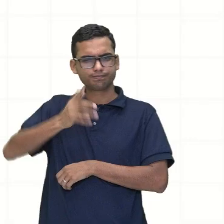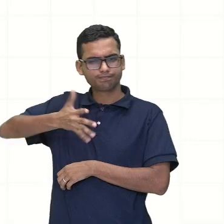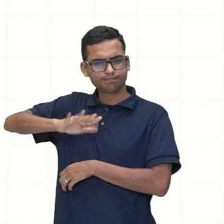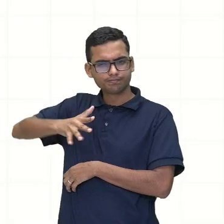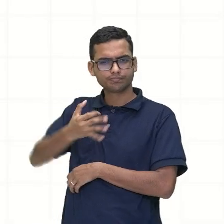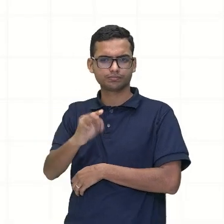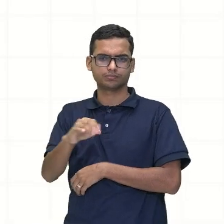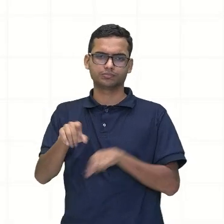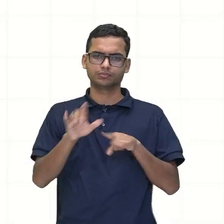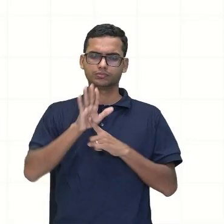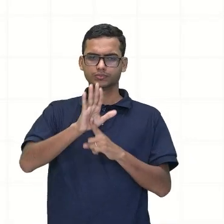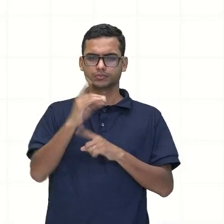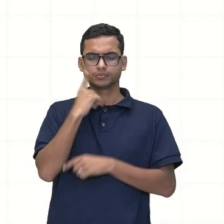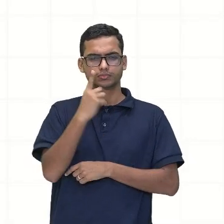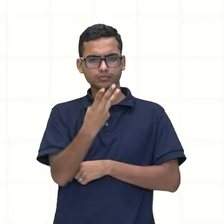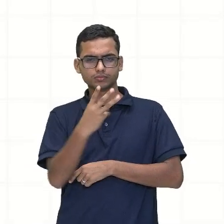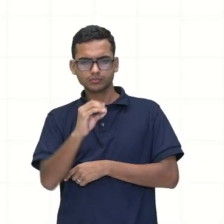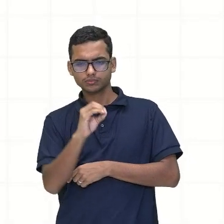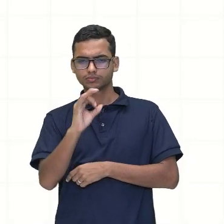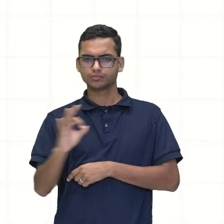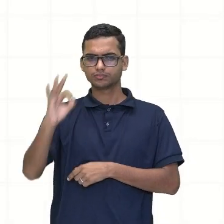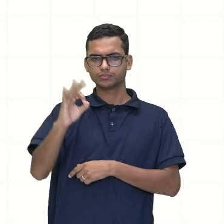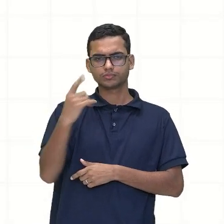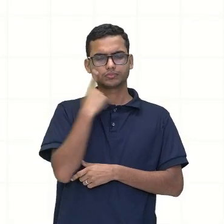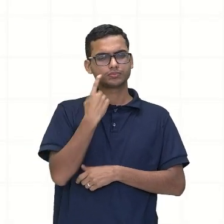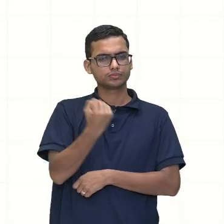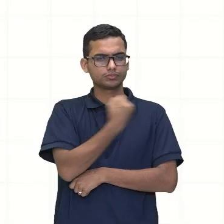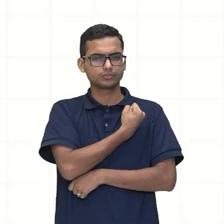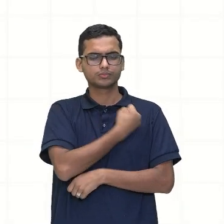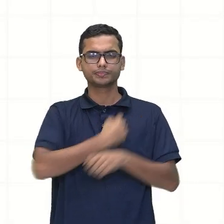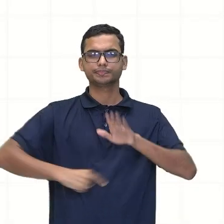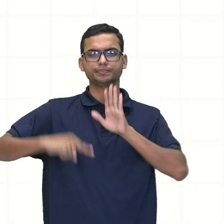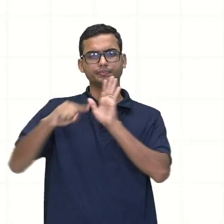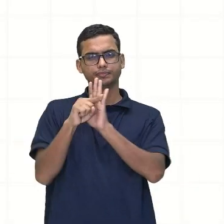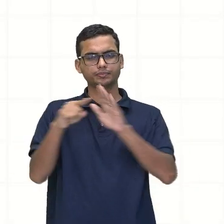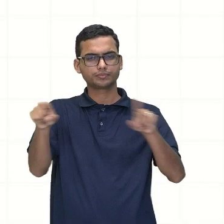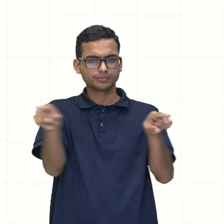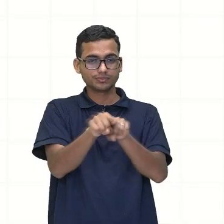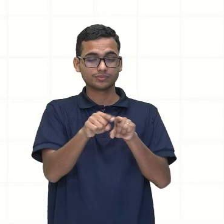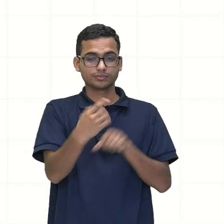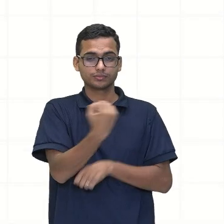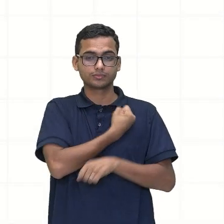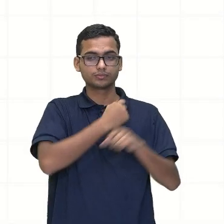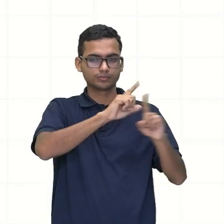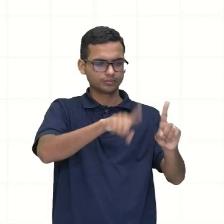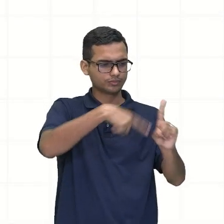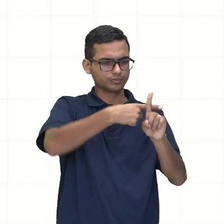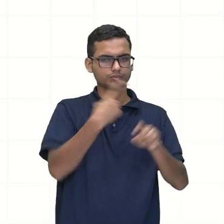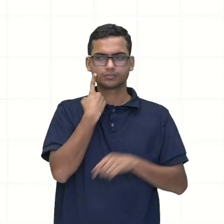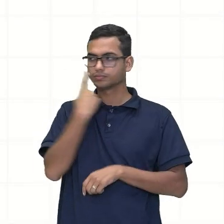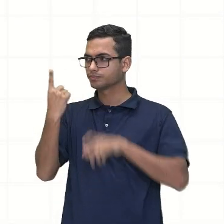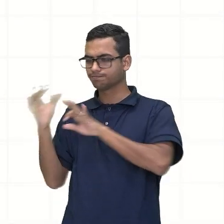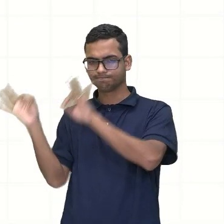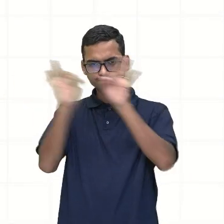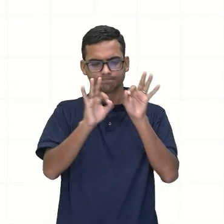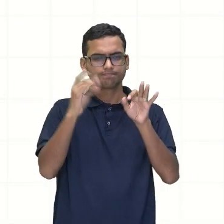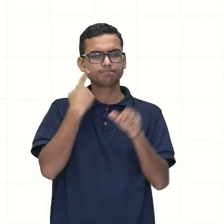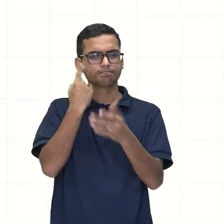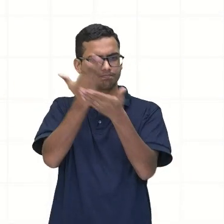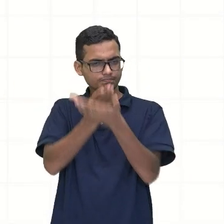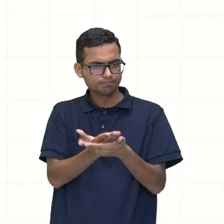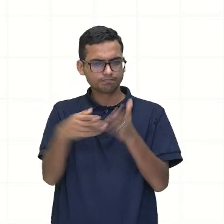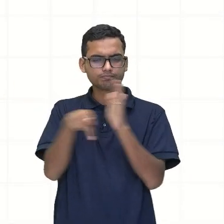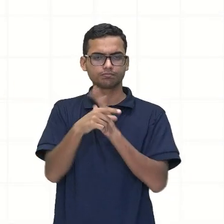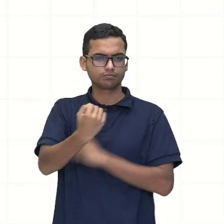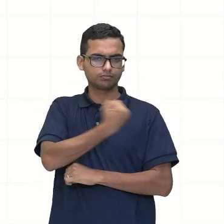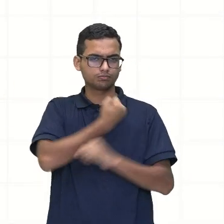aqui ver os nossos números negativos e os números positivos. Então a gente já viu que os nossos números